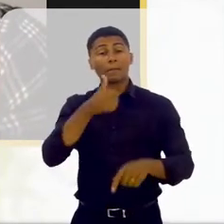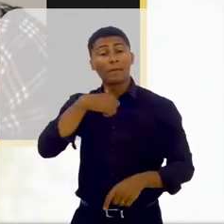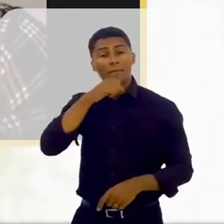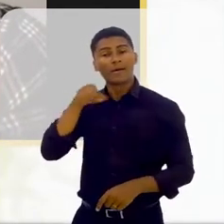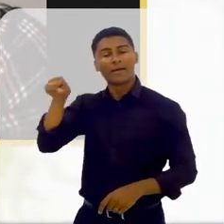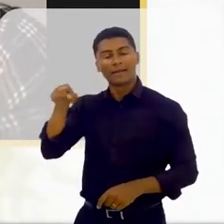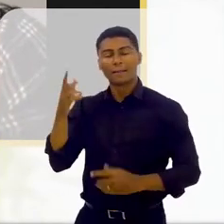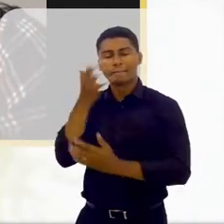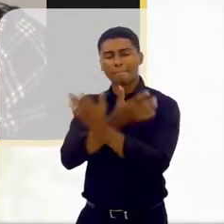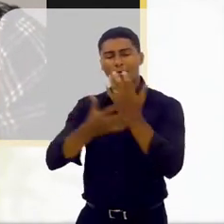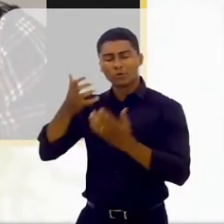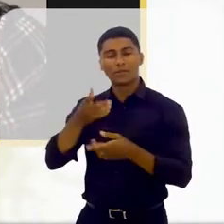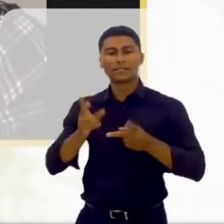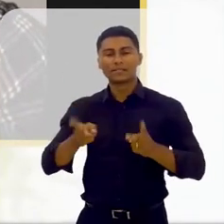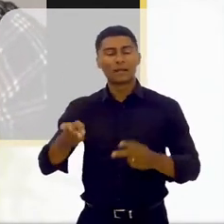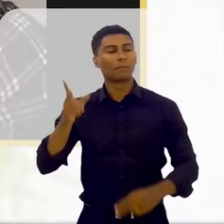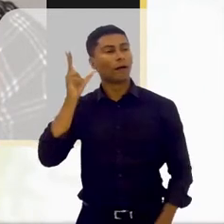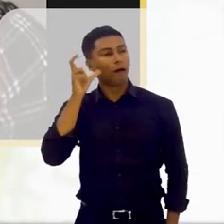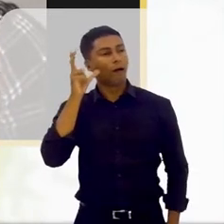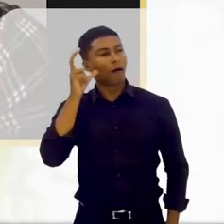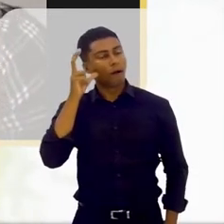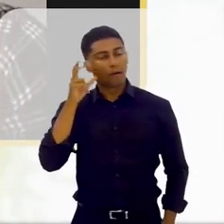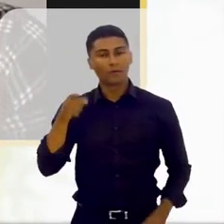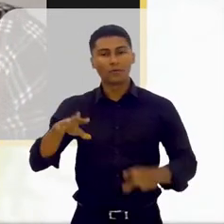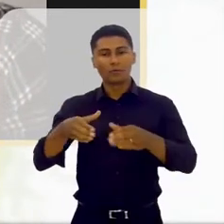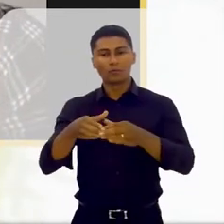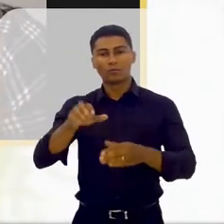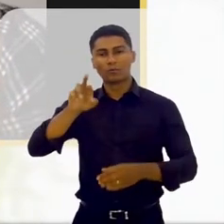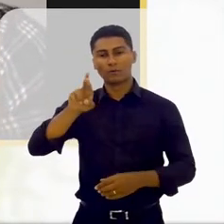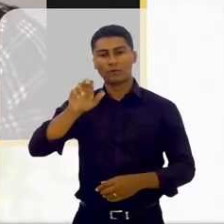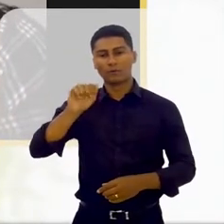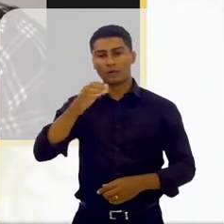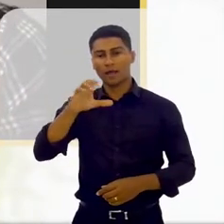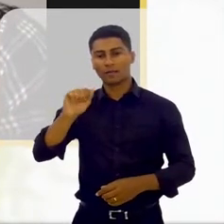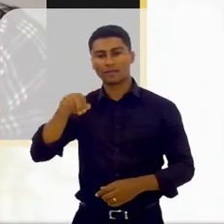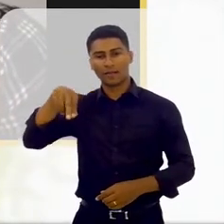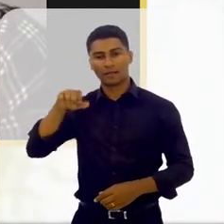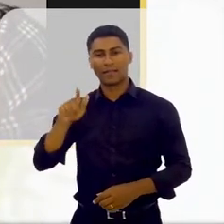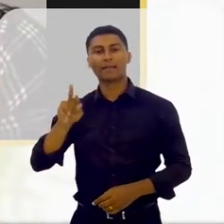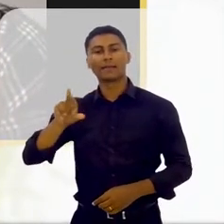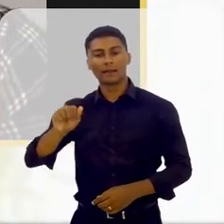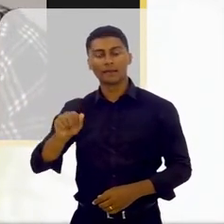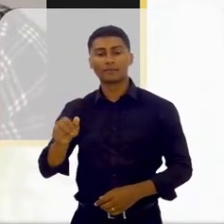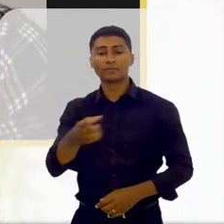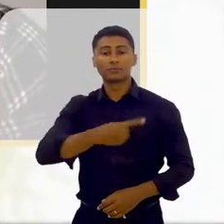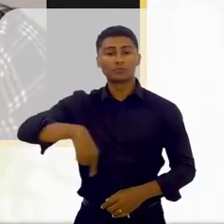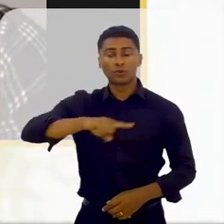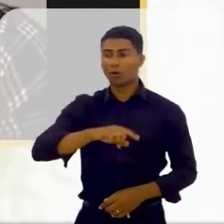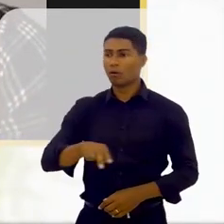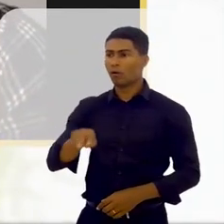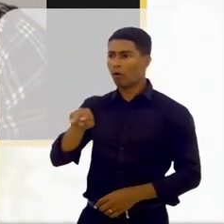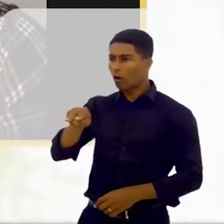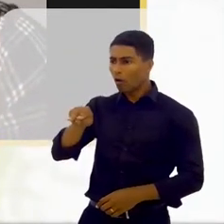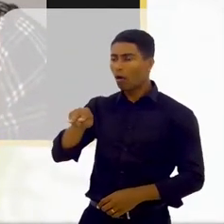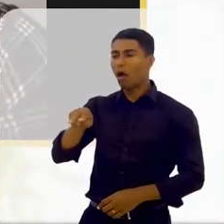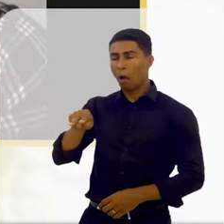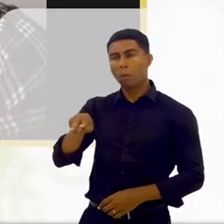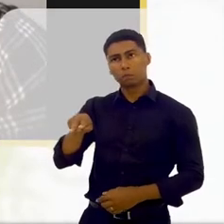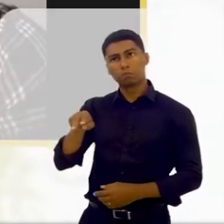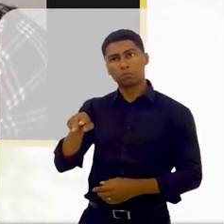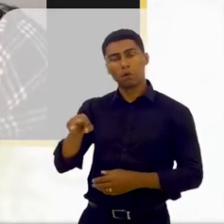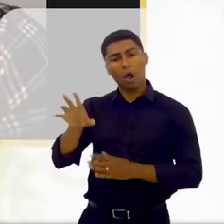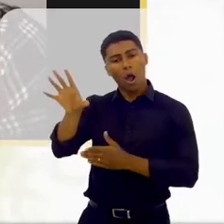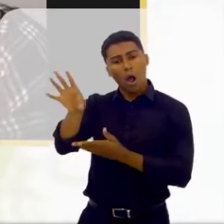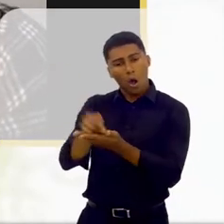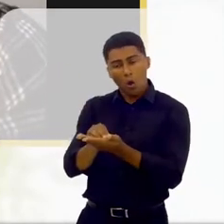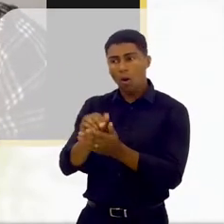escutava muita música, né? Raça Negra. Raça Negra. E aí não teve como a gente não seguir ali a